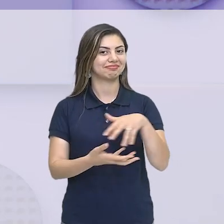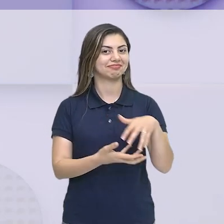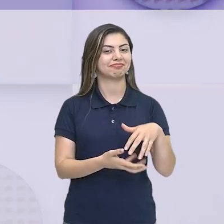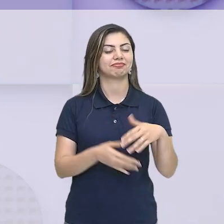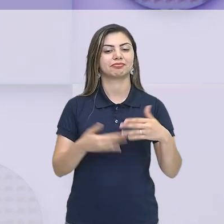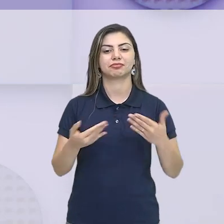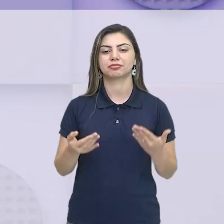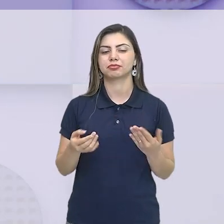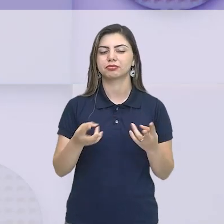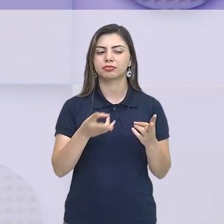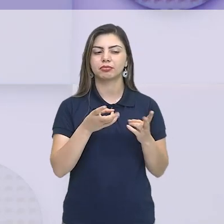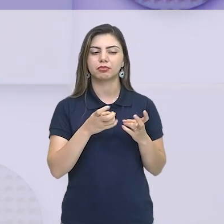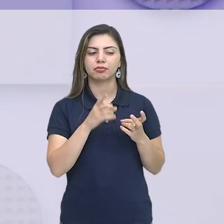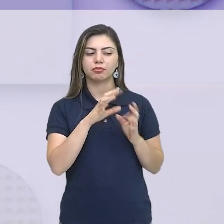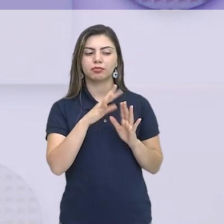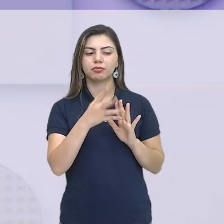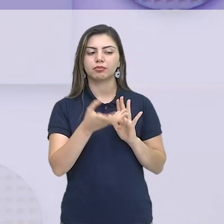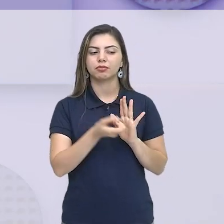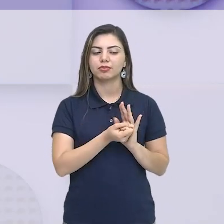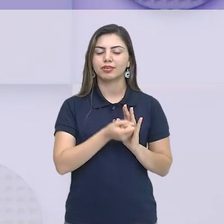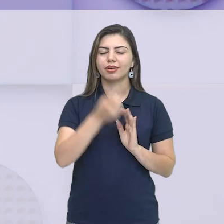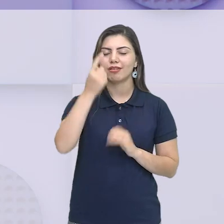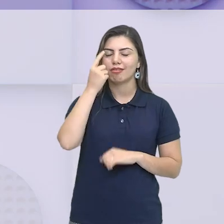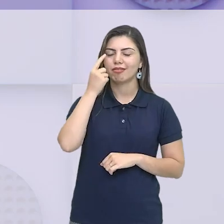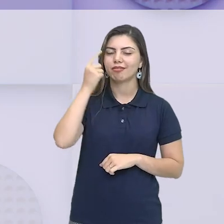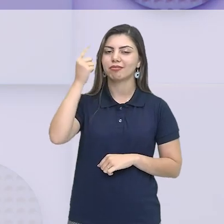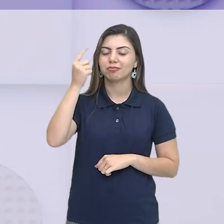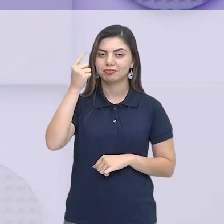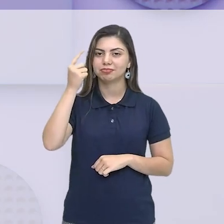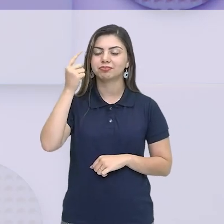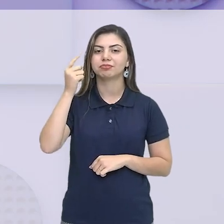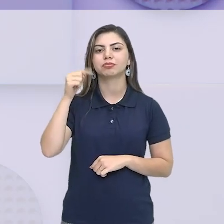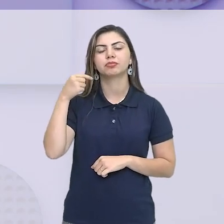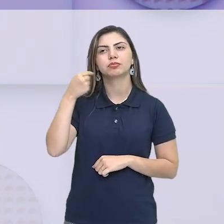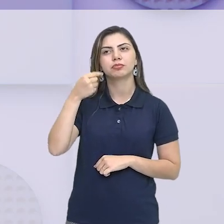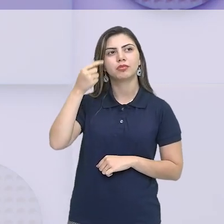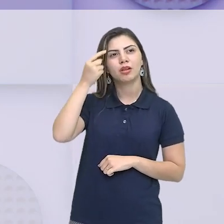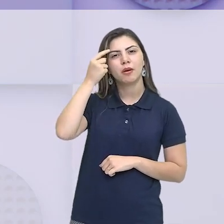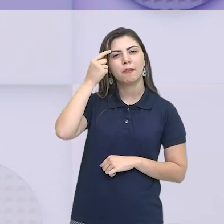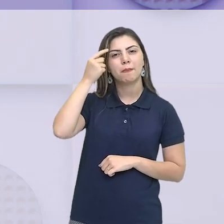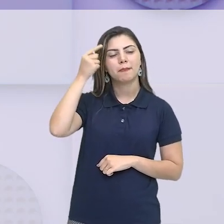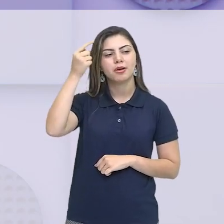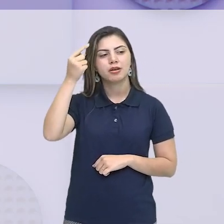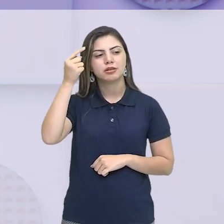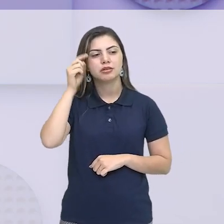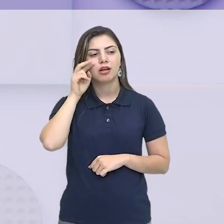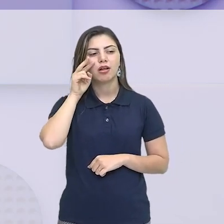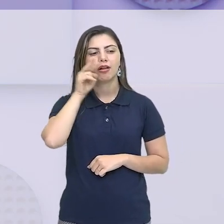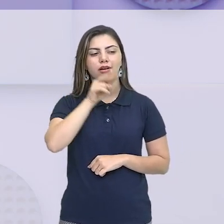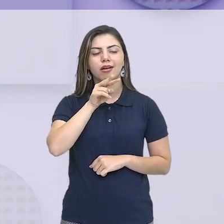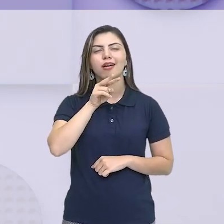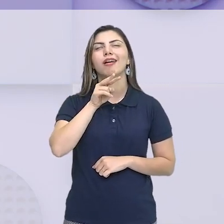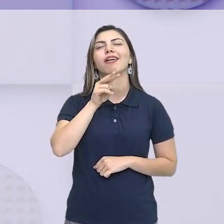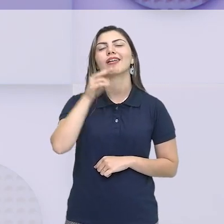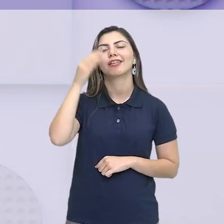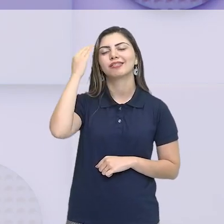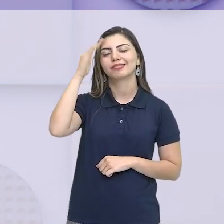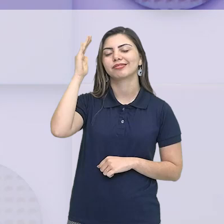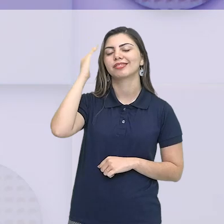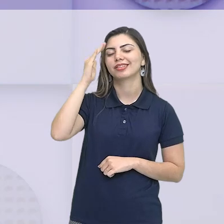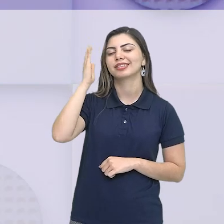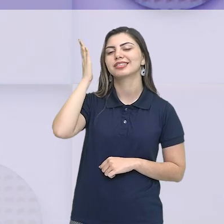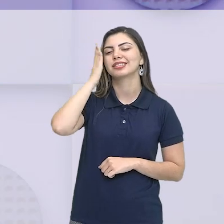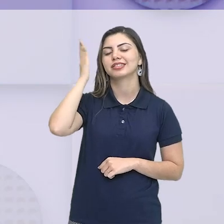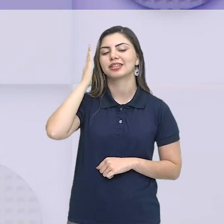Ao olhar esses símbolos, nossa mente, nosso pensamento, nossos sentidos já se